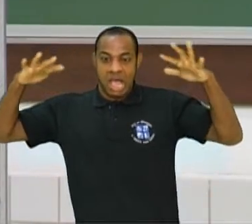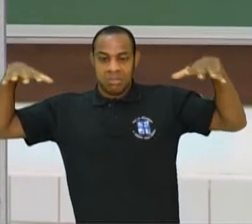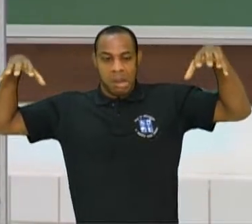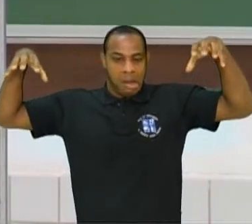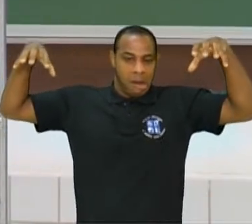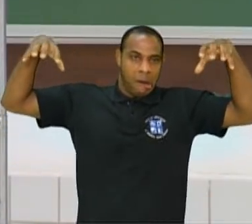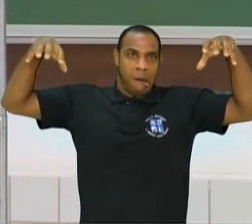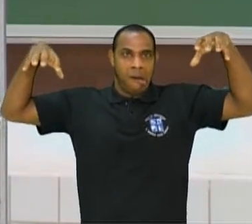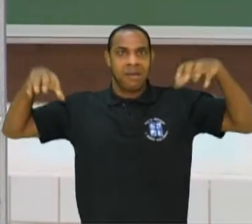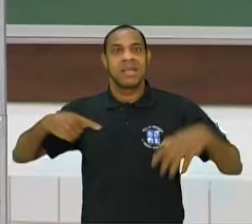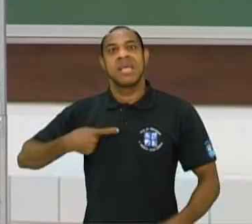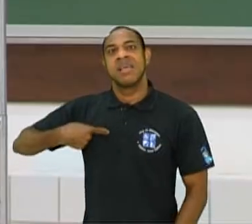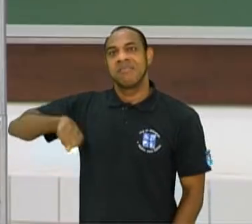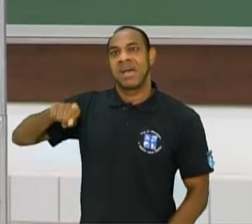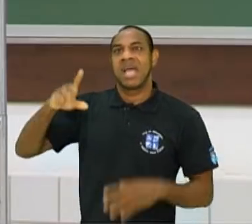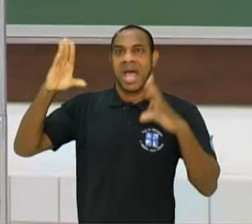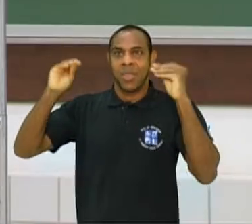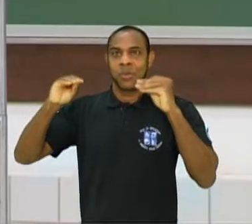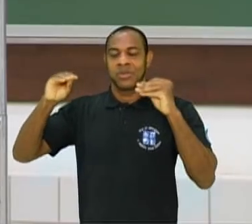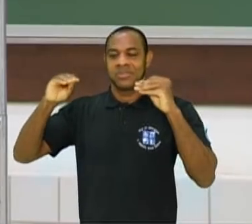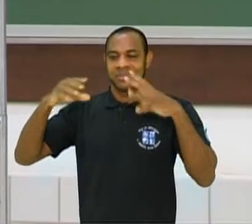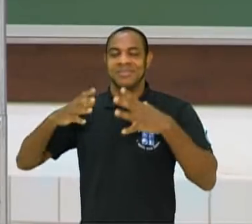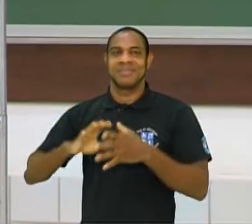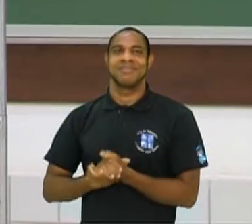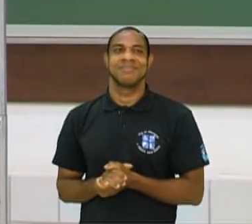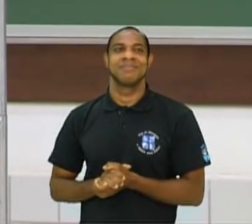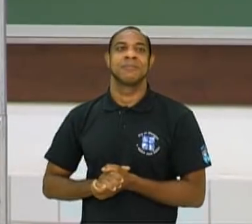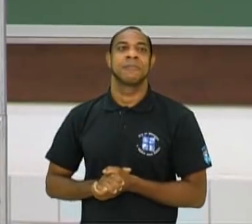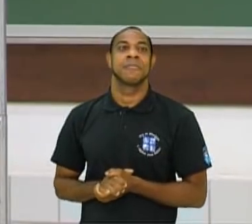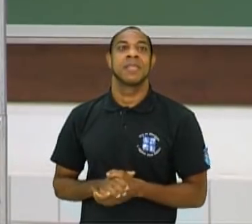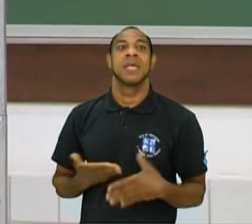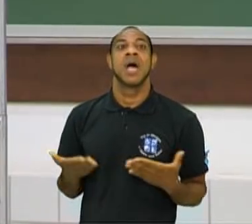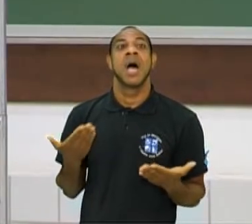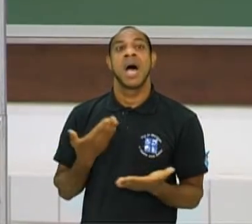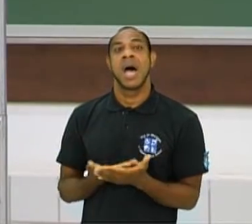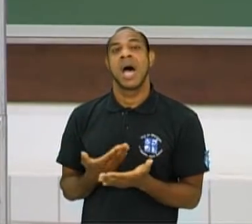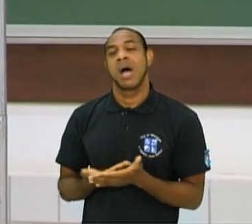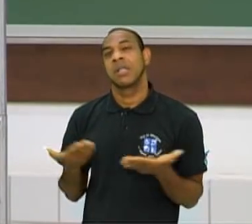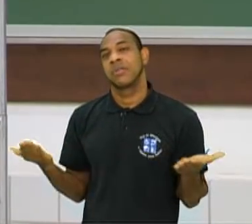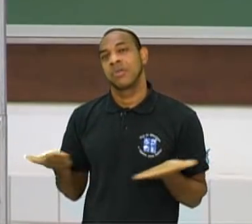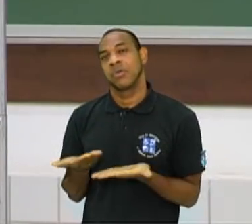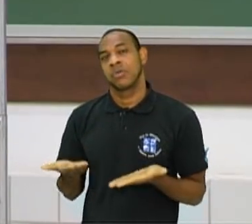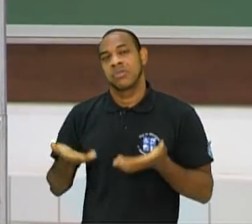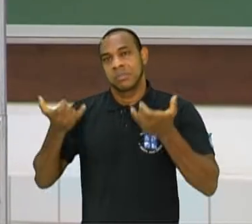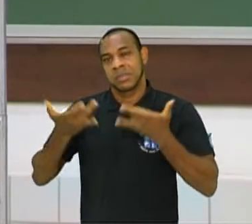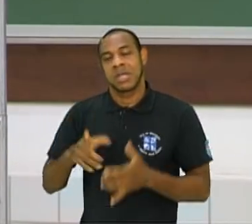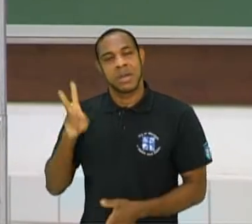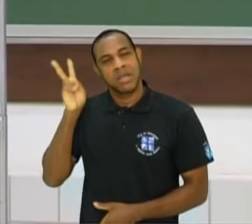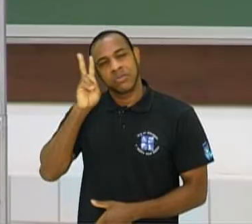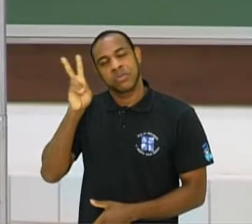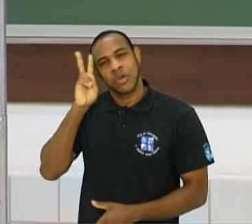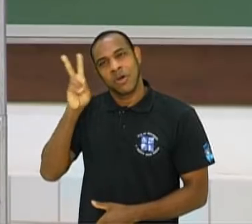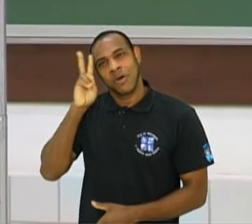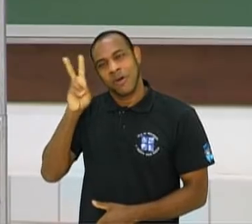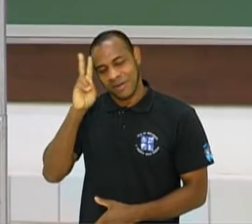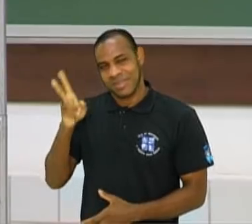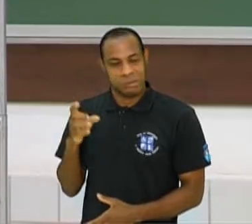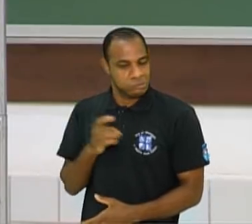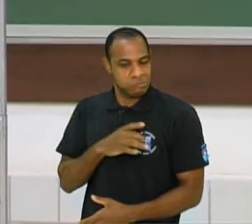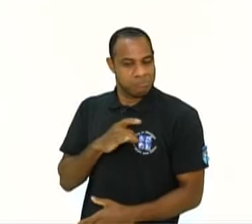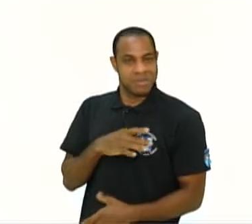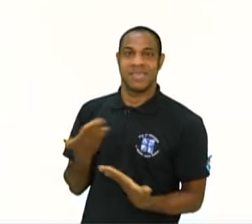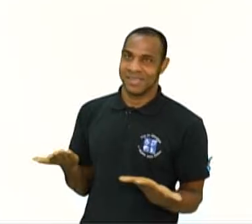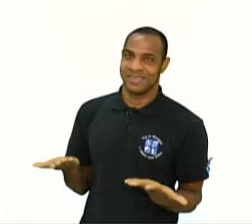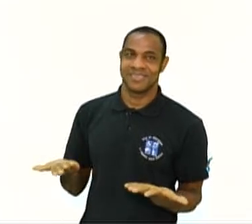assustar as pessoas. Bom, então na aula de hoje nós lemos um conto de ficção, meio assustador, né, meio